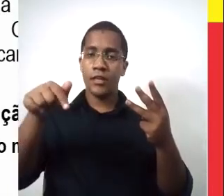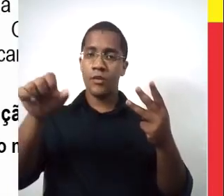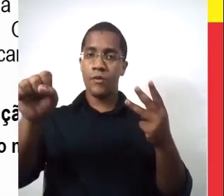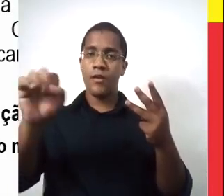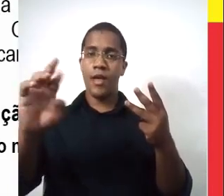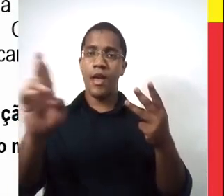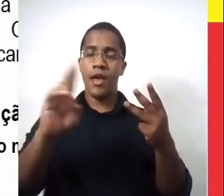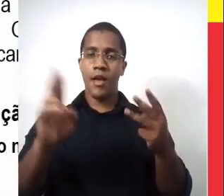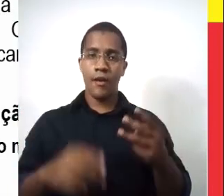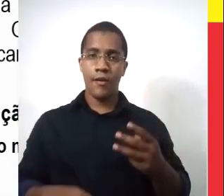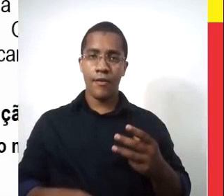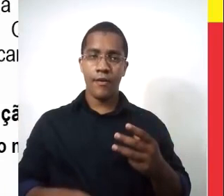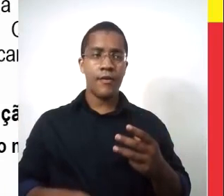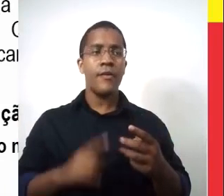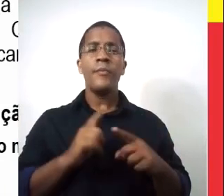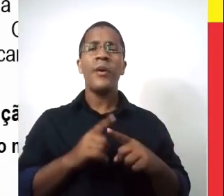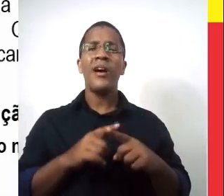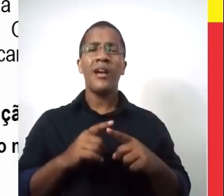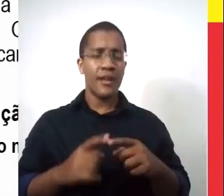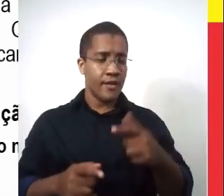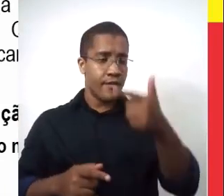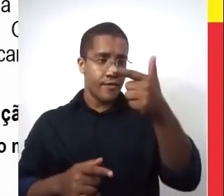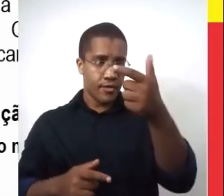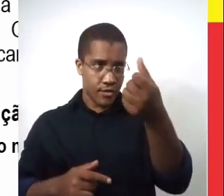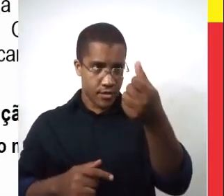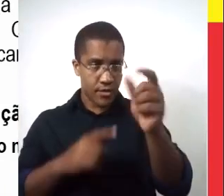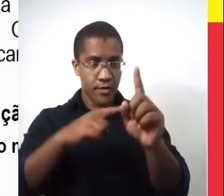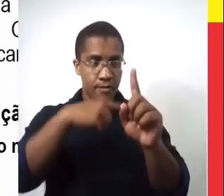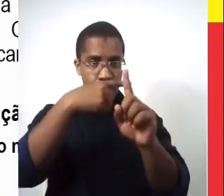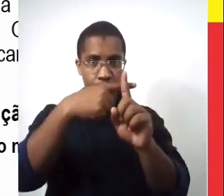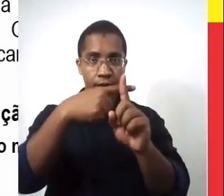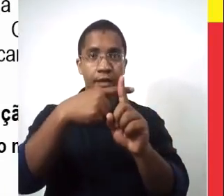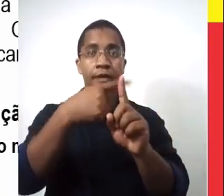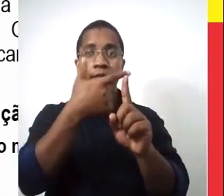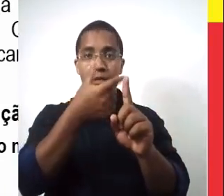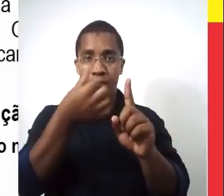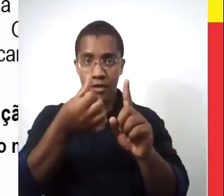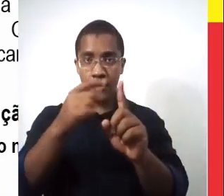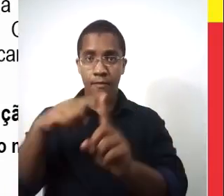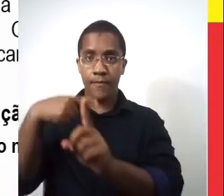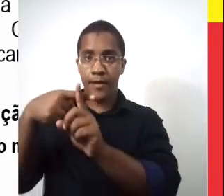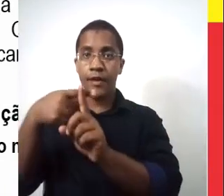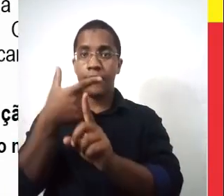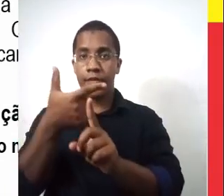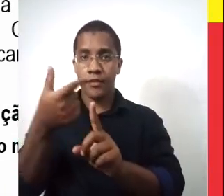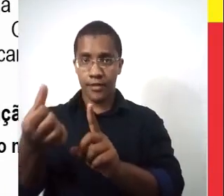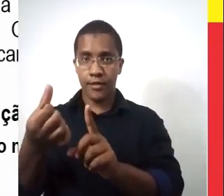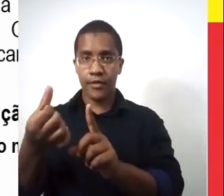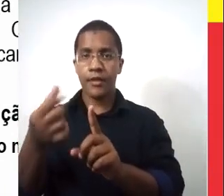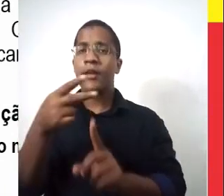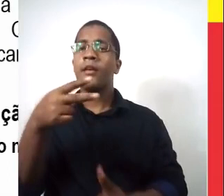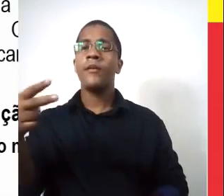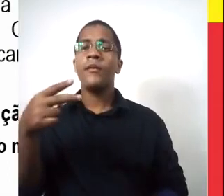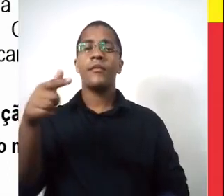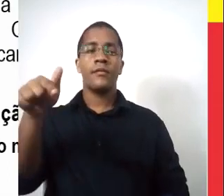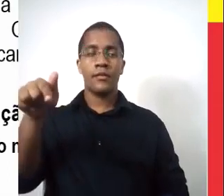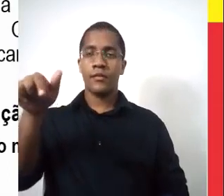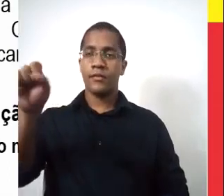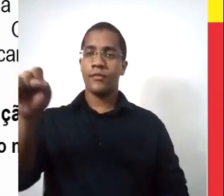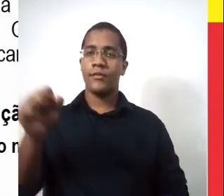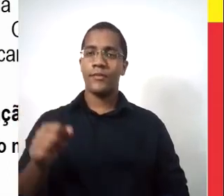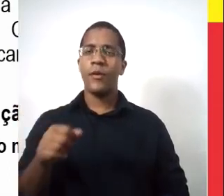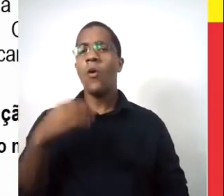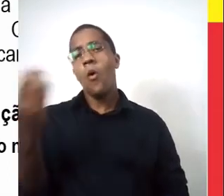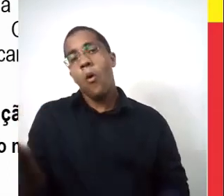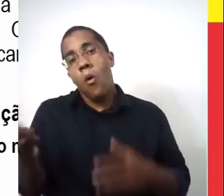isso aí mesmo, ó. 26 mais 26 mais 26. Que a gente transforma isso em 3 vezes 26,